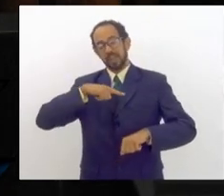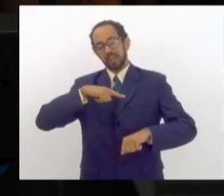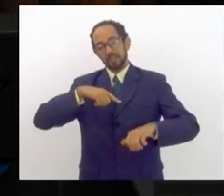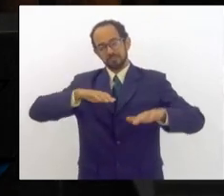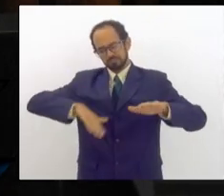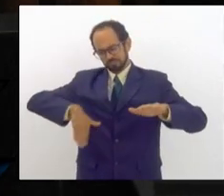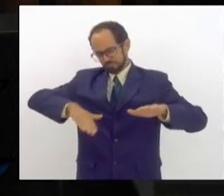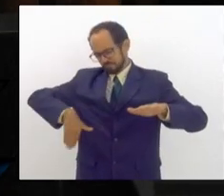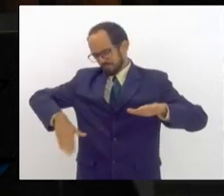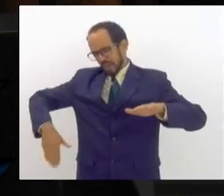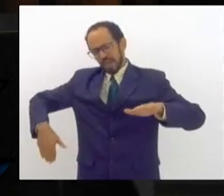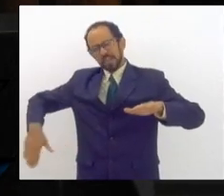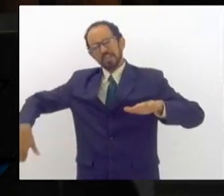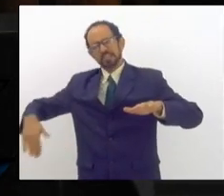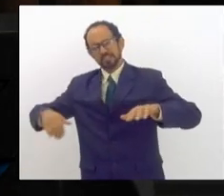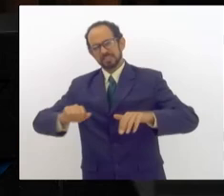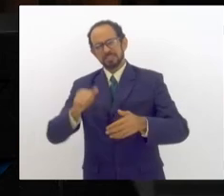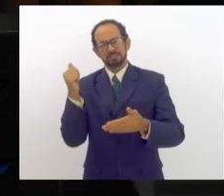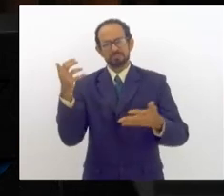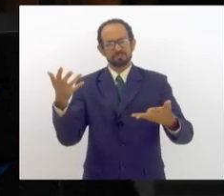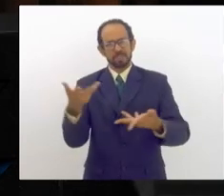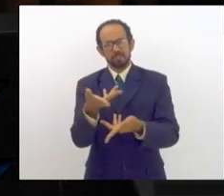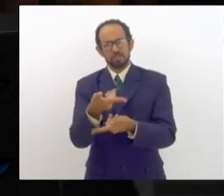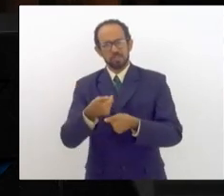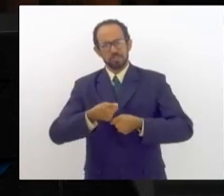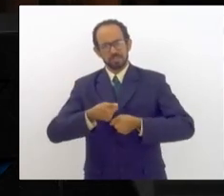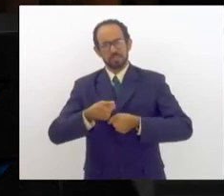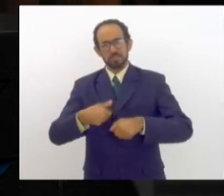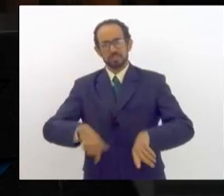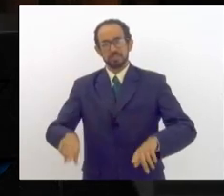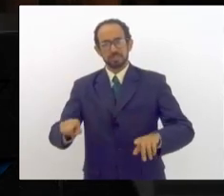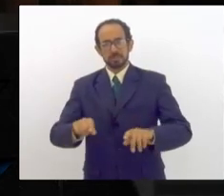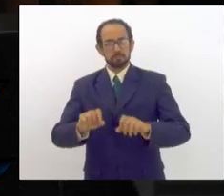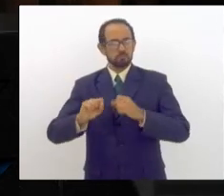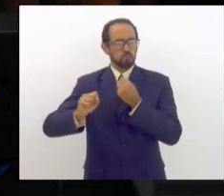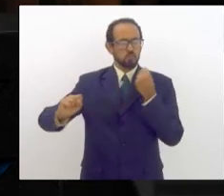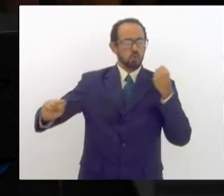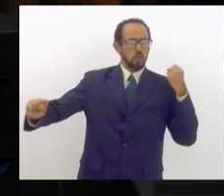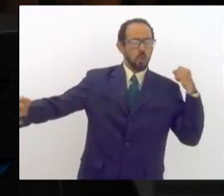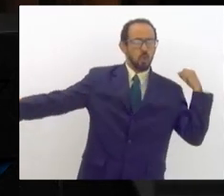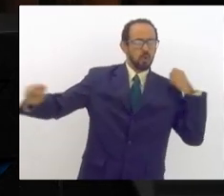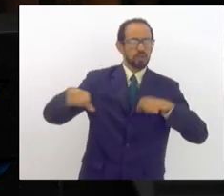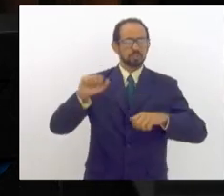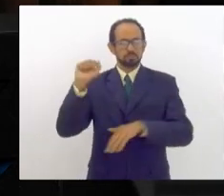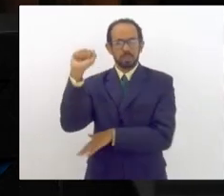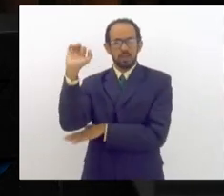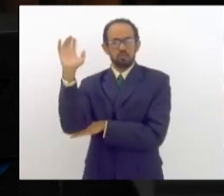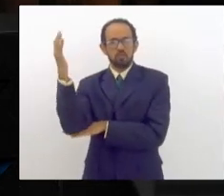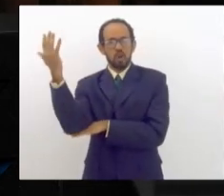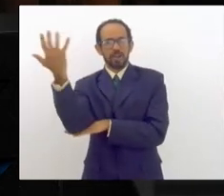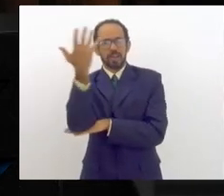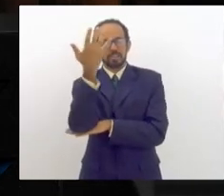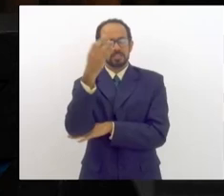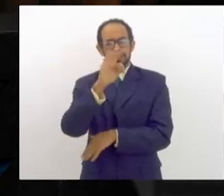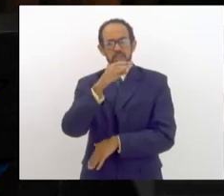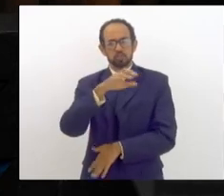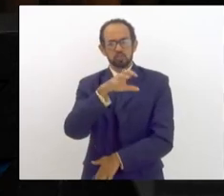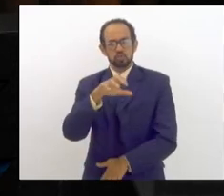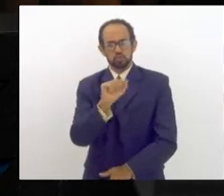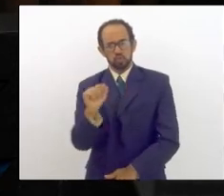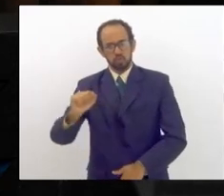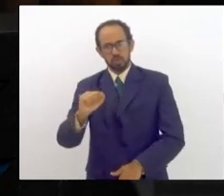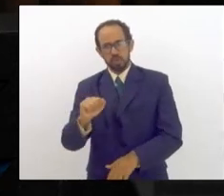de praia não somente pela floresta da Tijuca